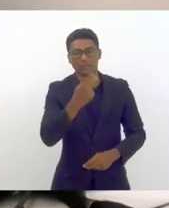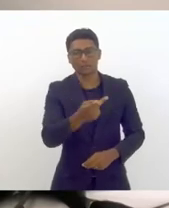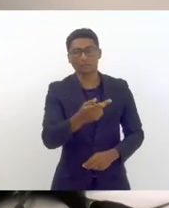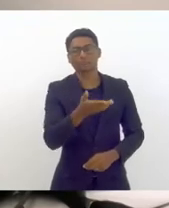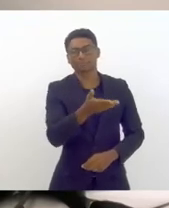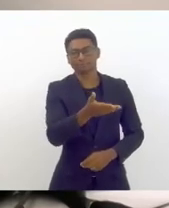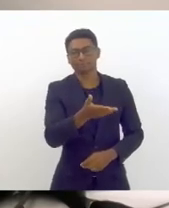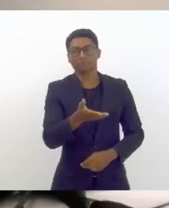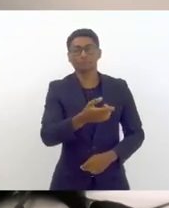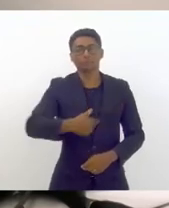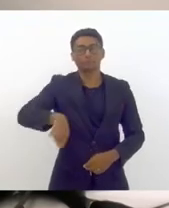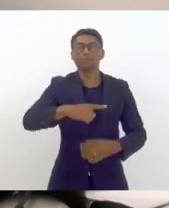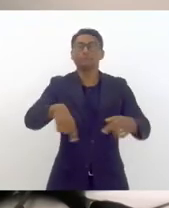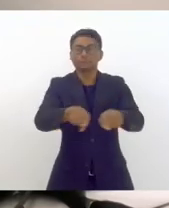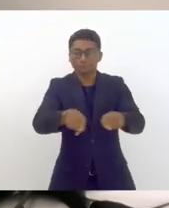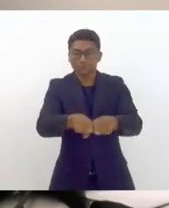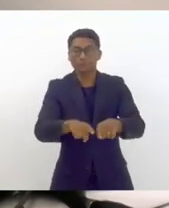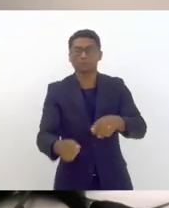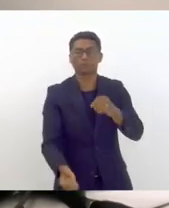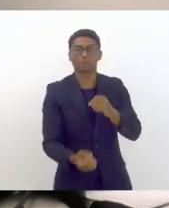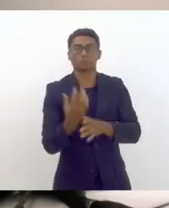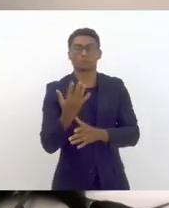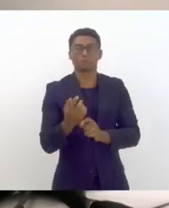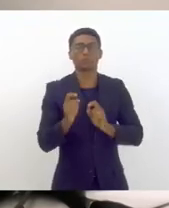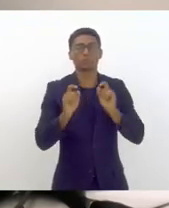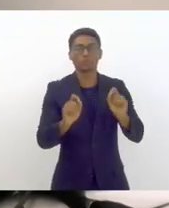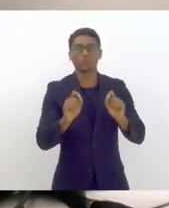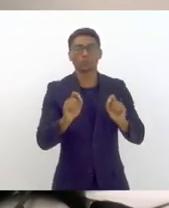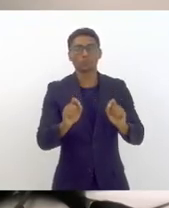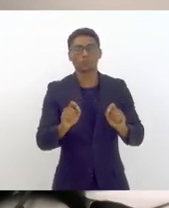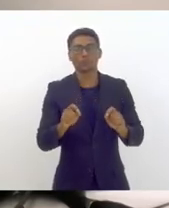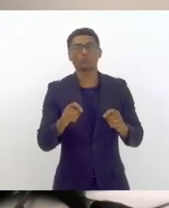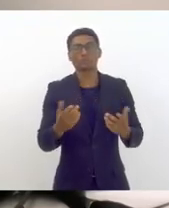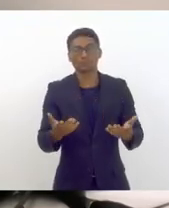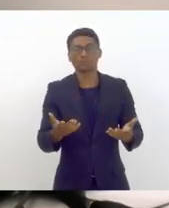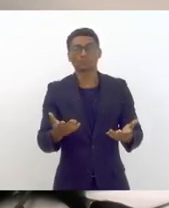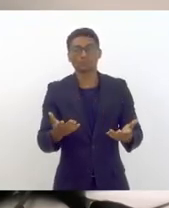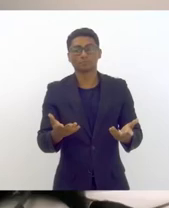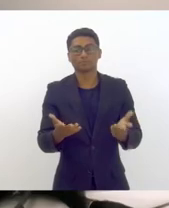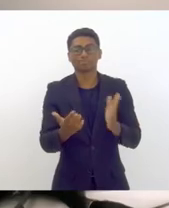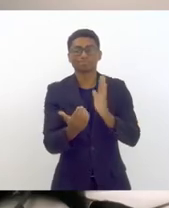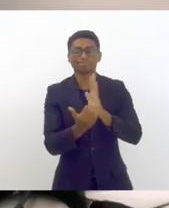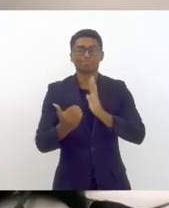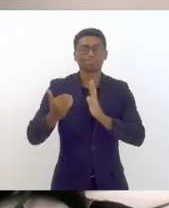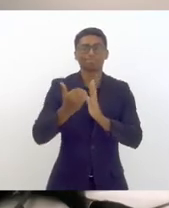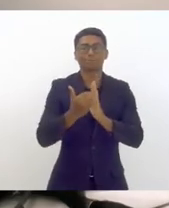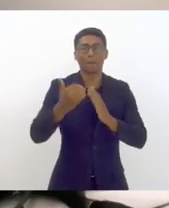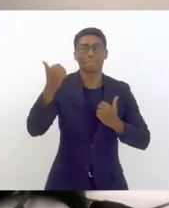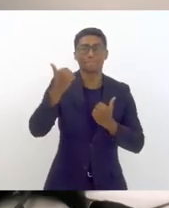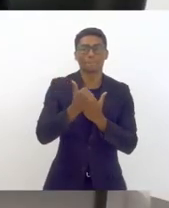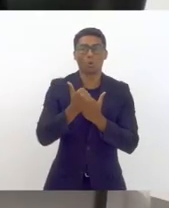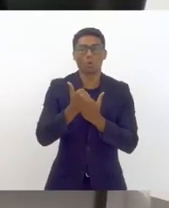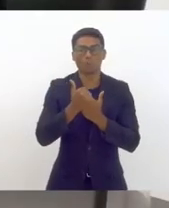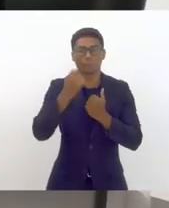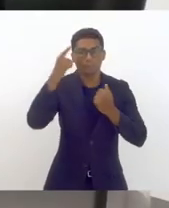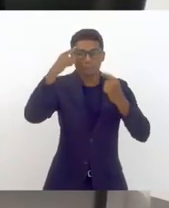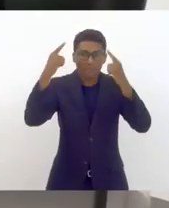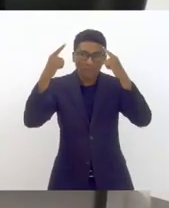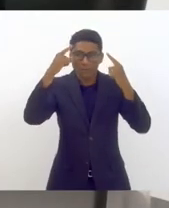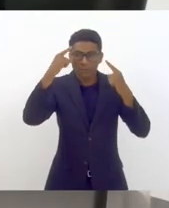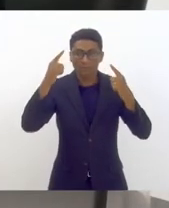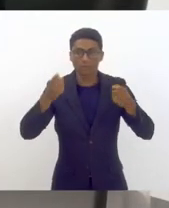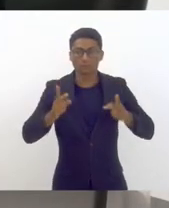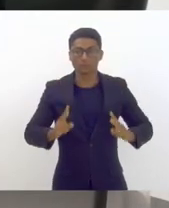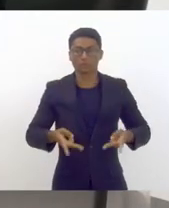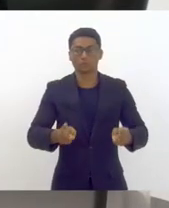possa criar mecanismos também de facilitar o engajamento, o apoiamento a essas ideias, e que se torne uma constante, que na